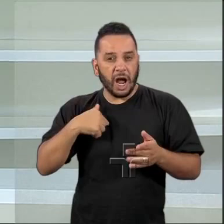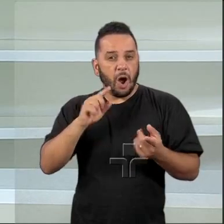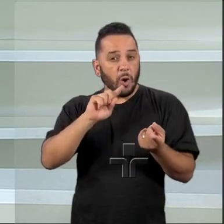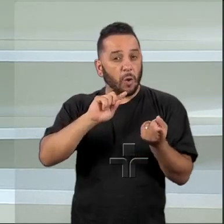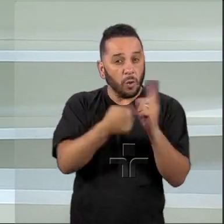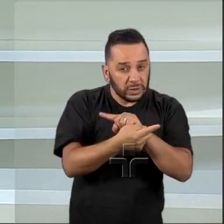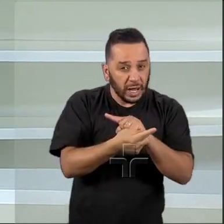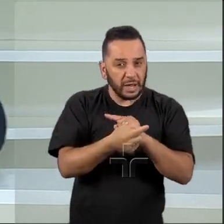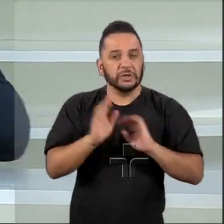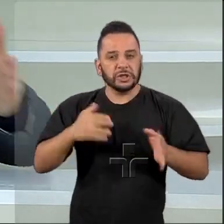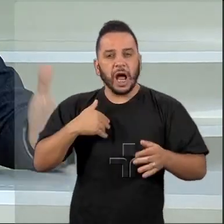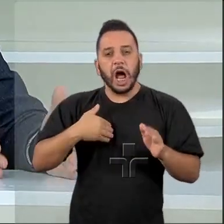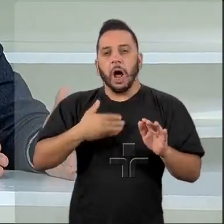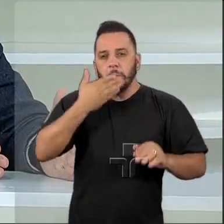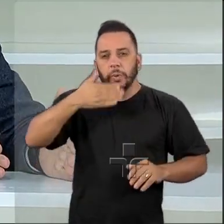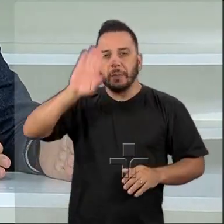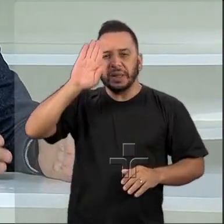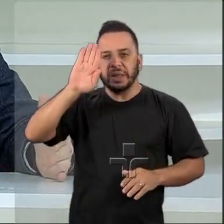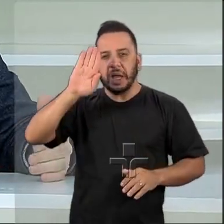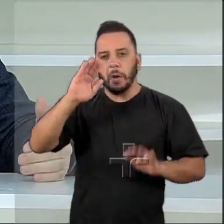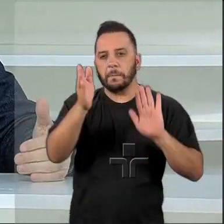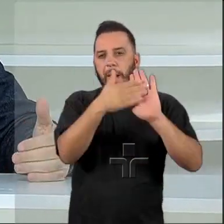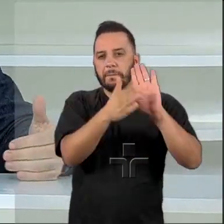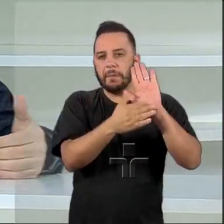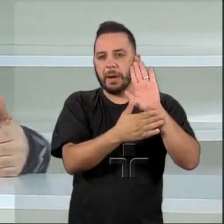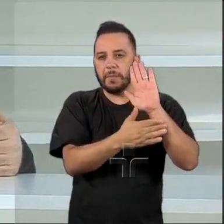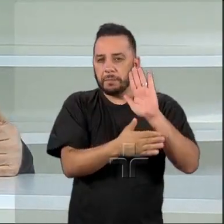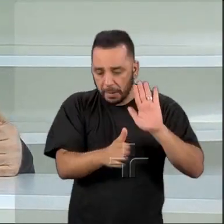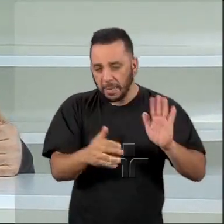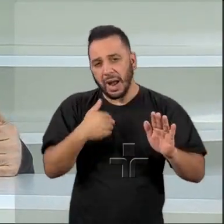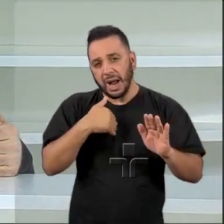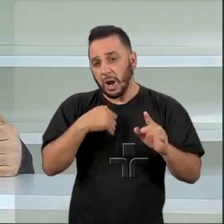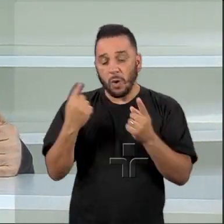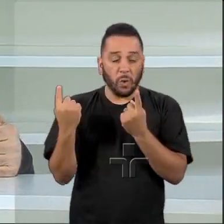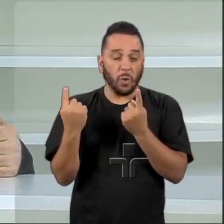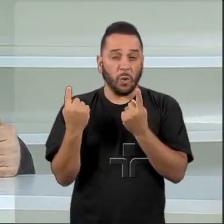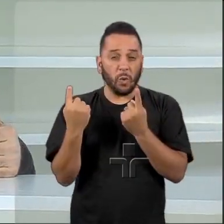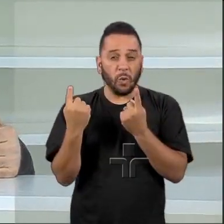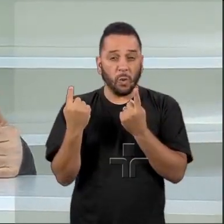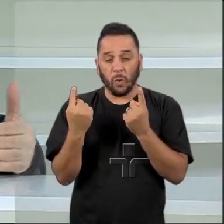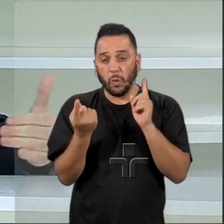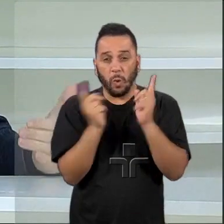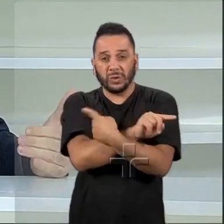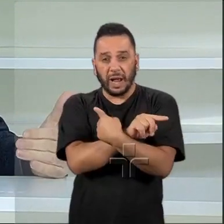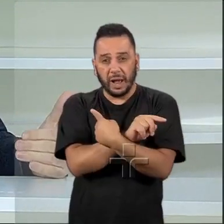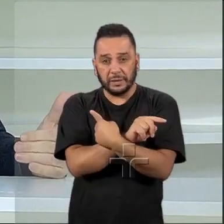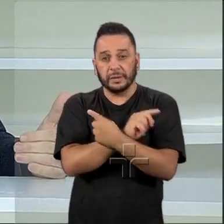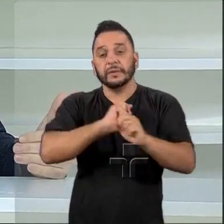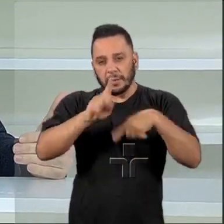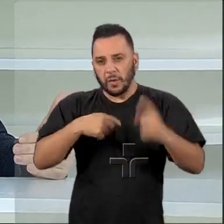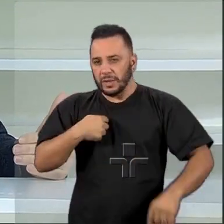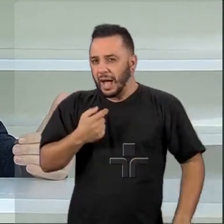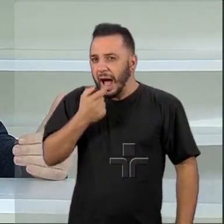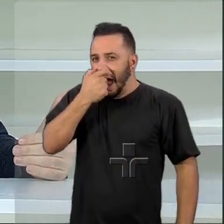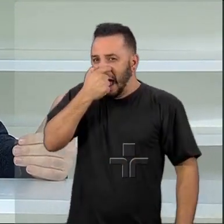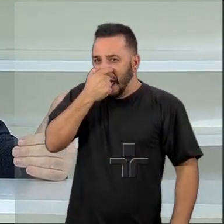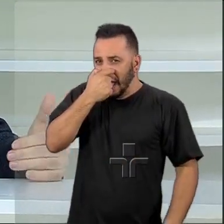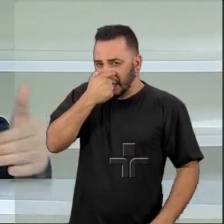campanha. E a Aécio Neves resolve chamar manifestação de rua e questionar o resultado da